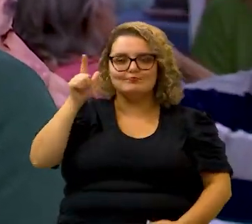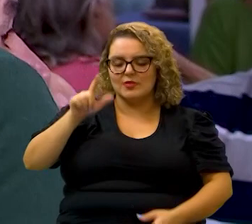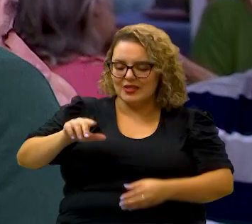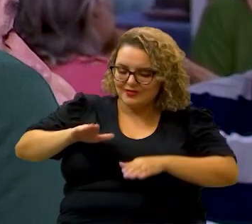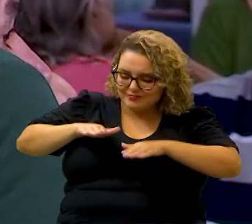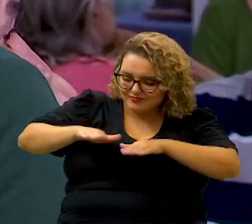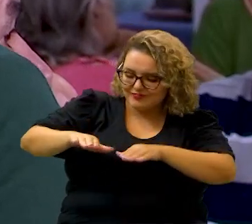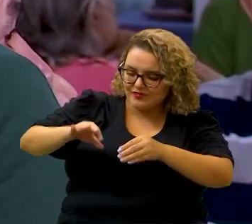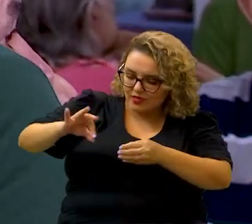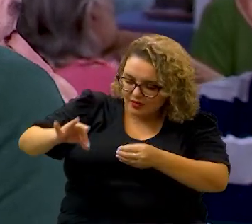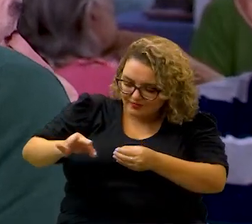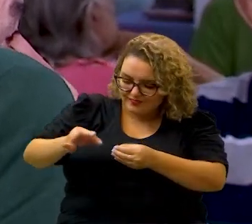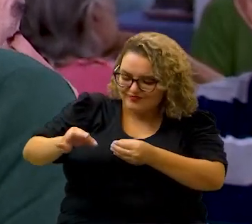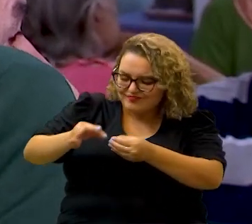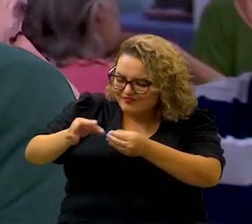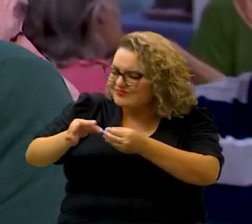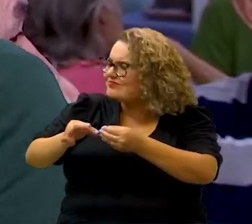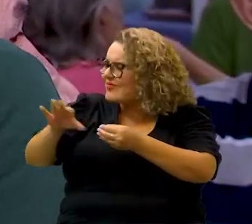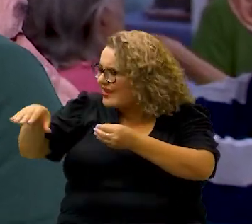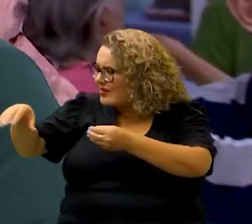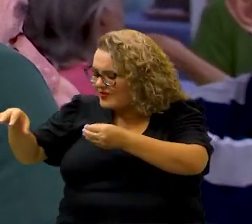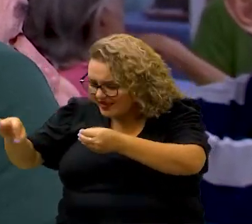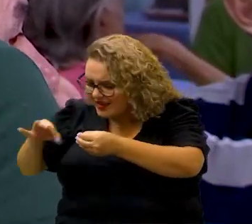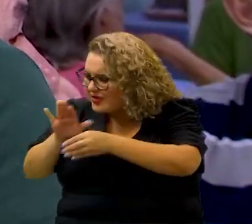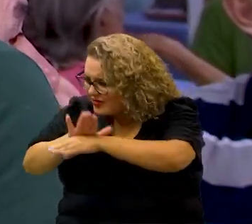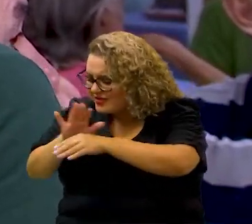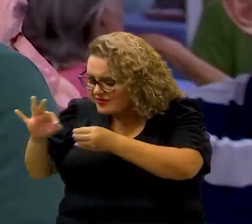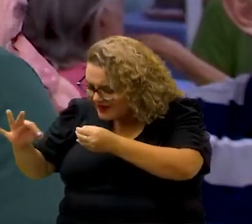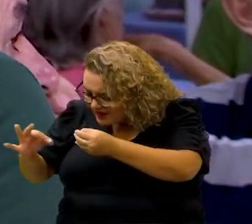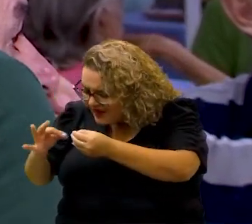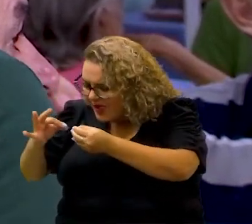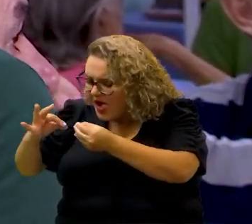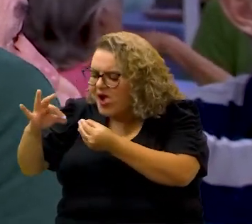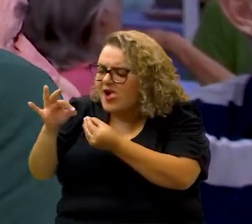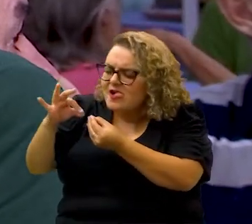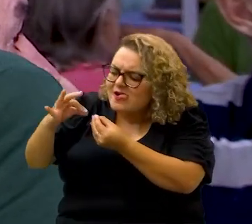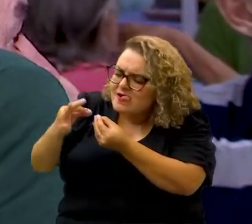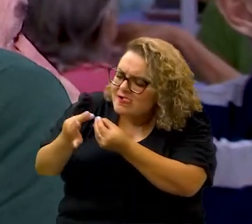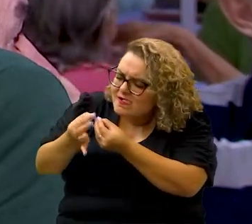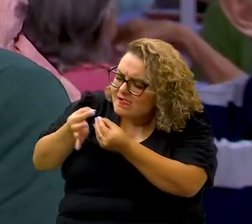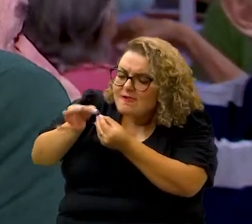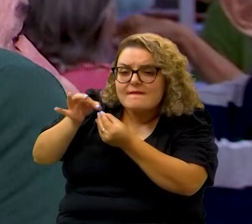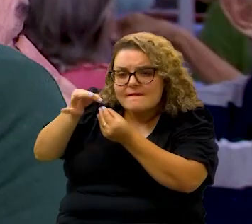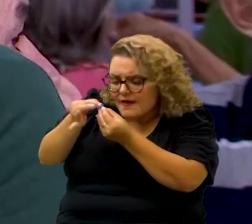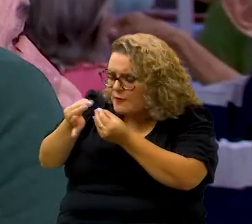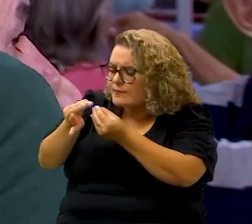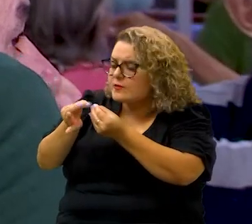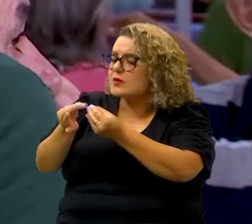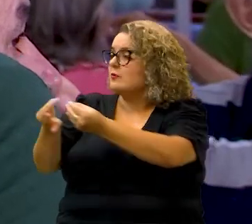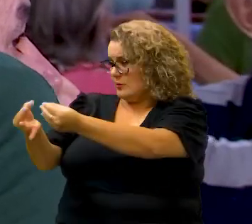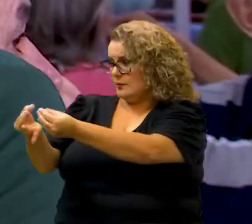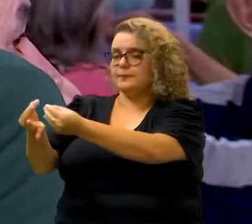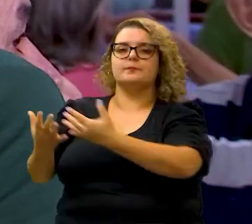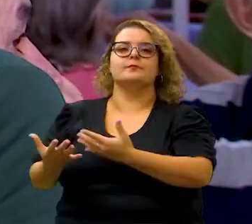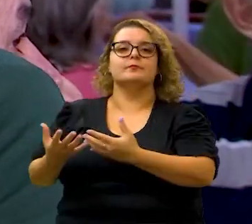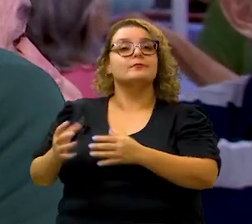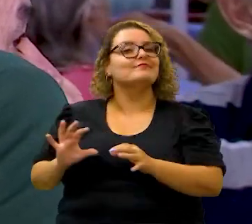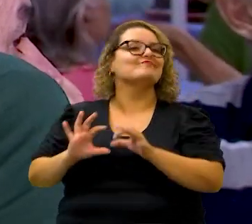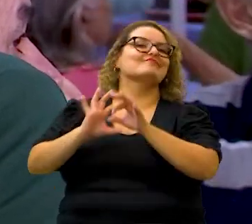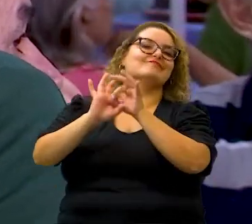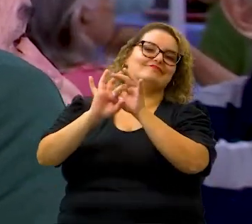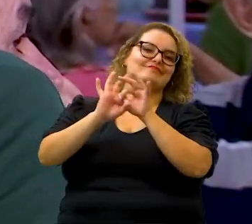idosas não consegue fazer a costura, a outra fala, daqui que eu faço para você, então elas acabam fazendo esses vínculos,